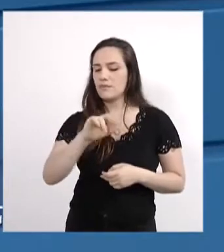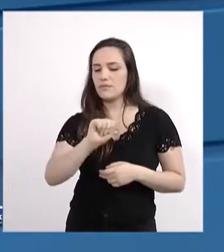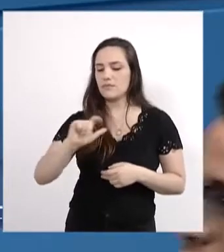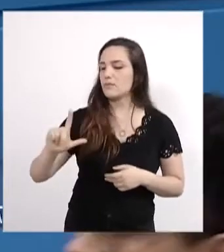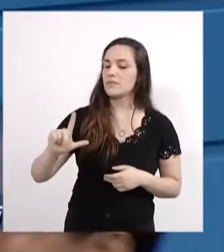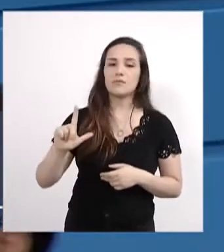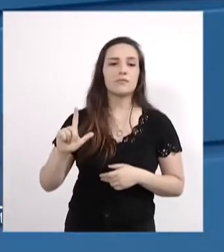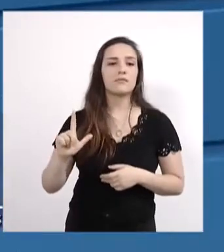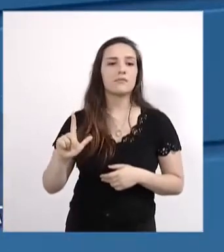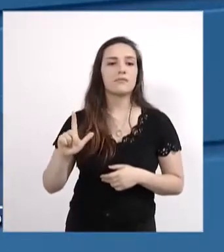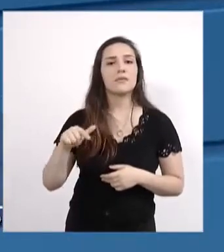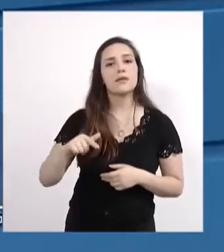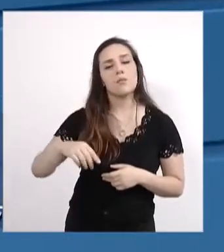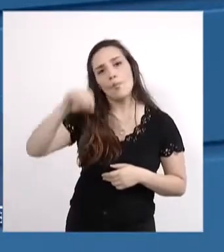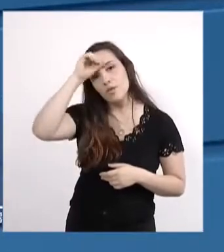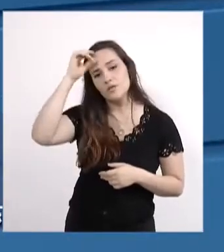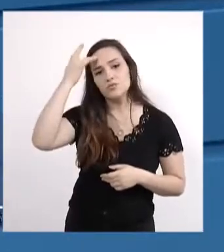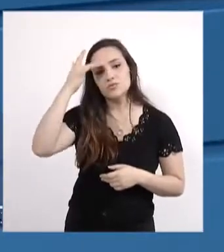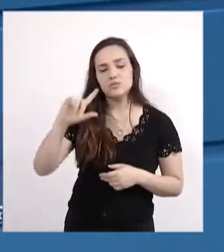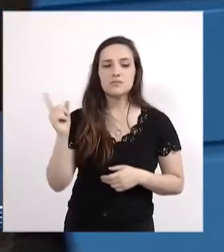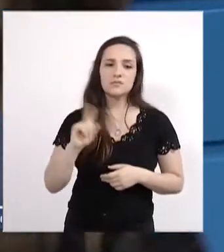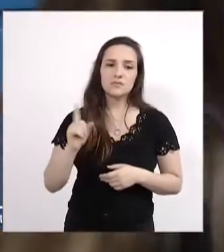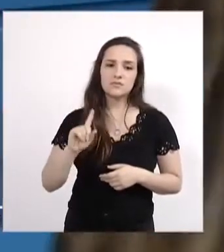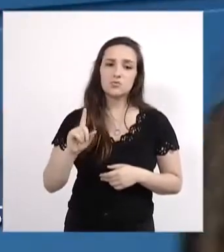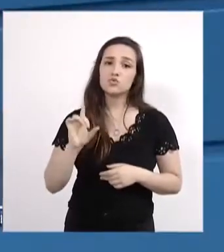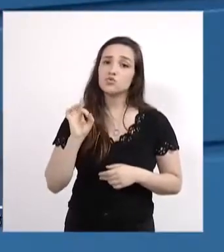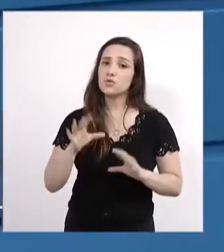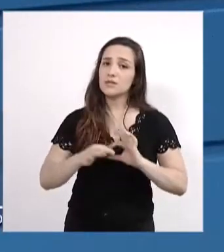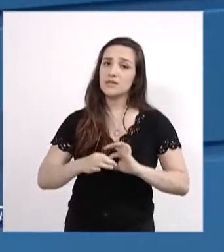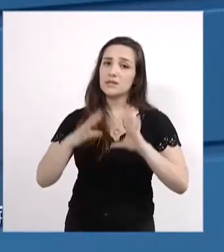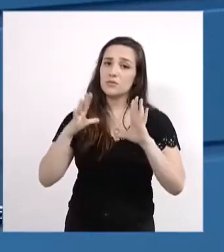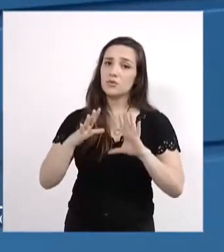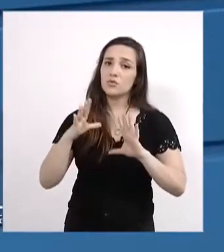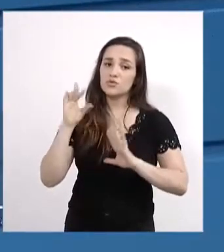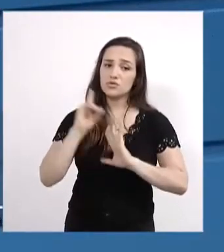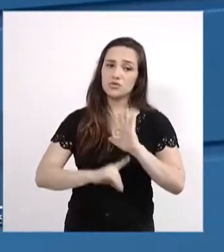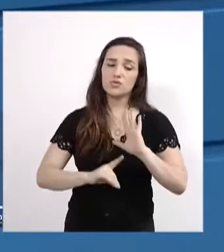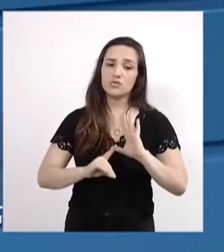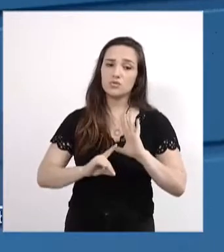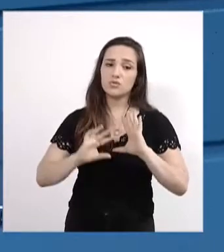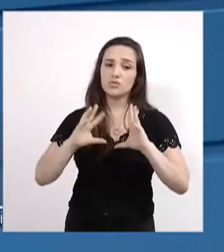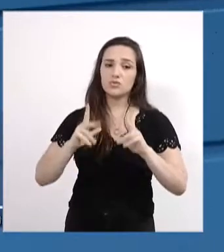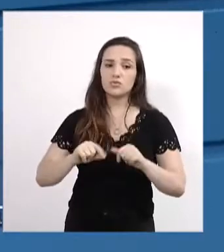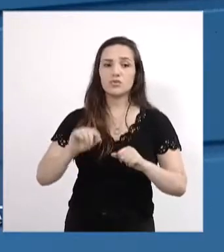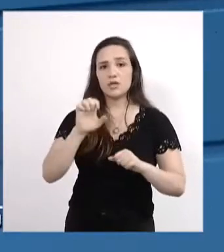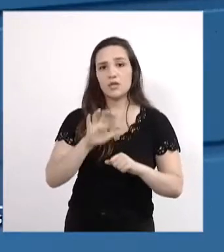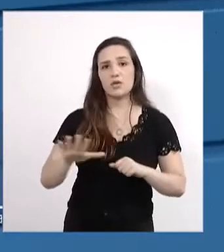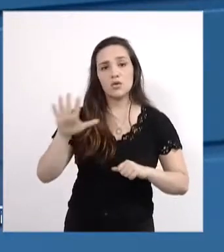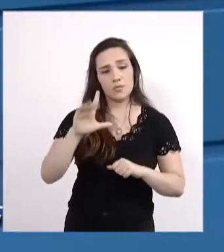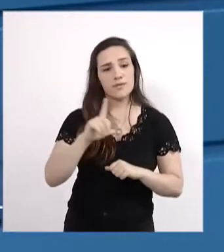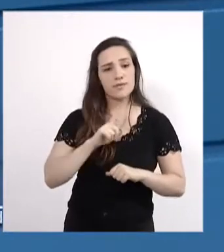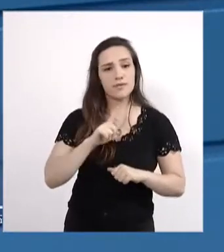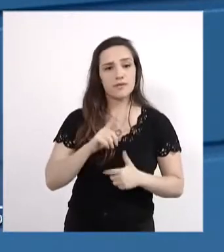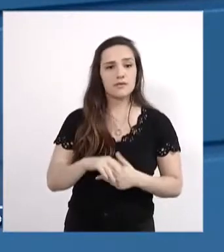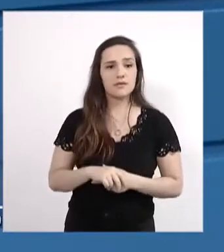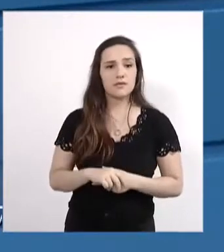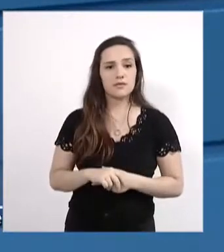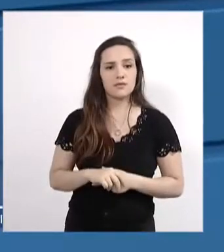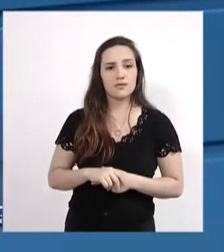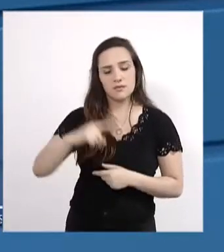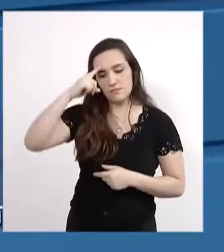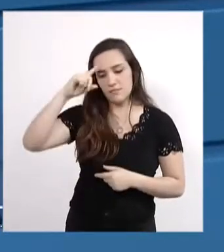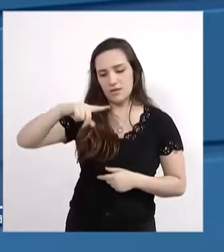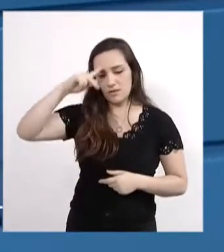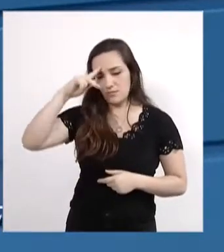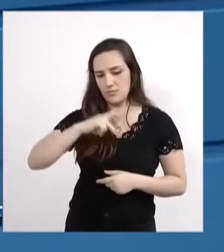Bolsonaro é analfabeto, ele apenas está dando o direito que todo europeu tem de mandar no que é